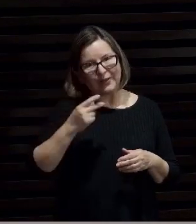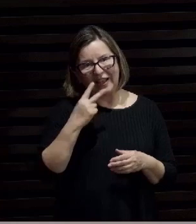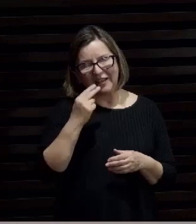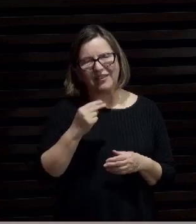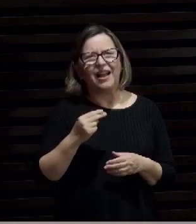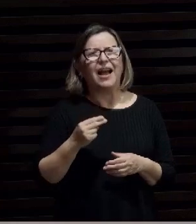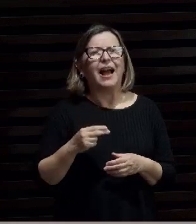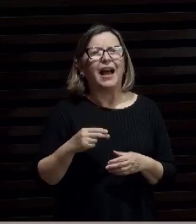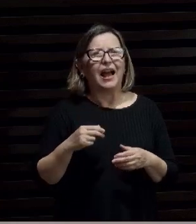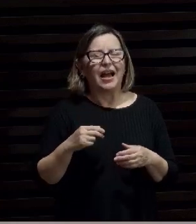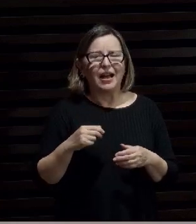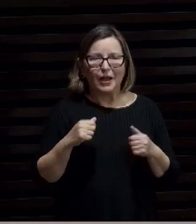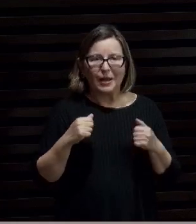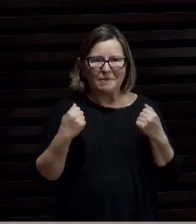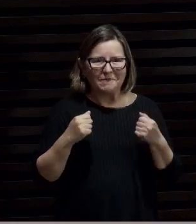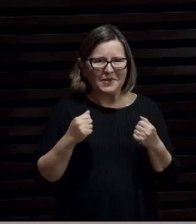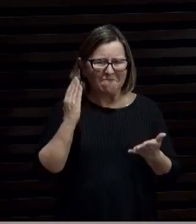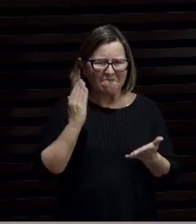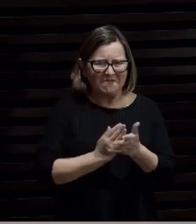bar.